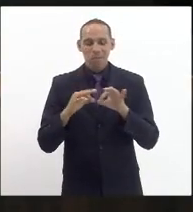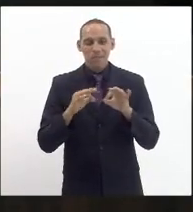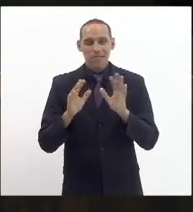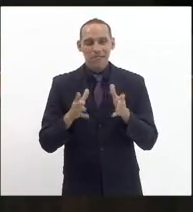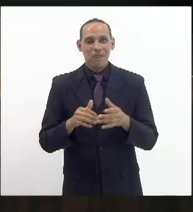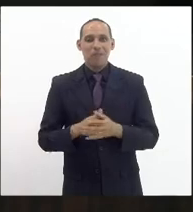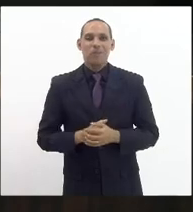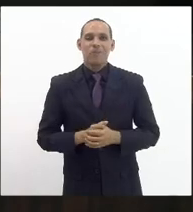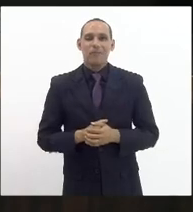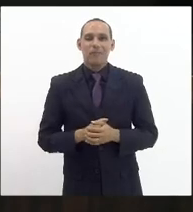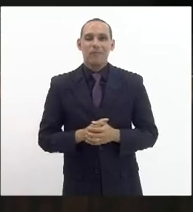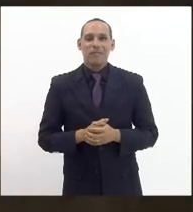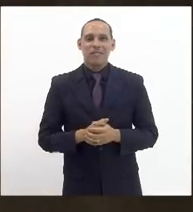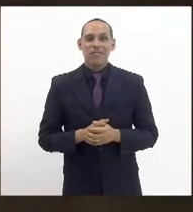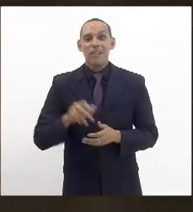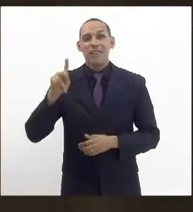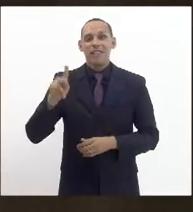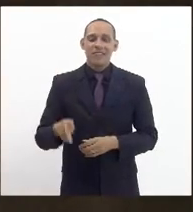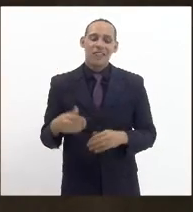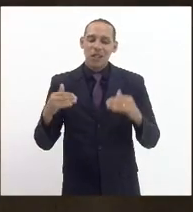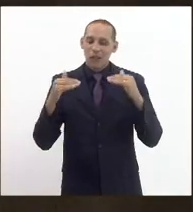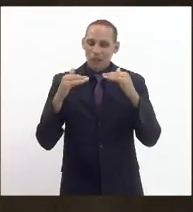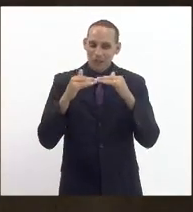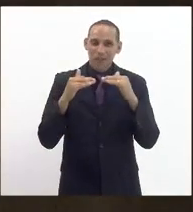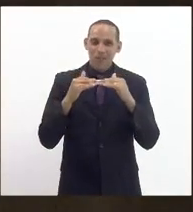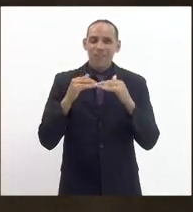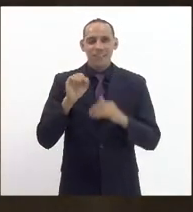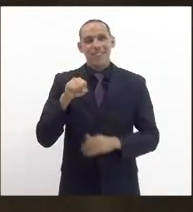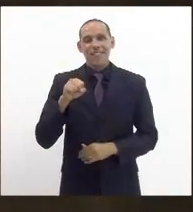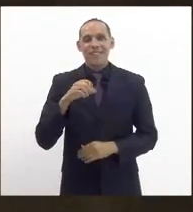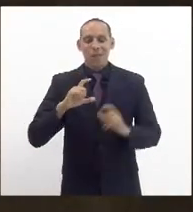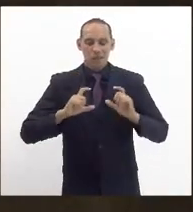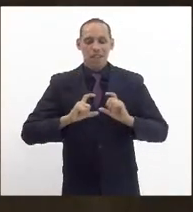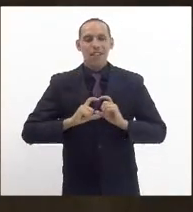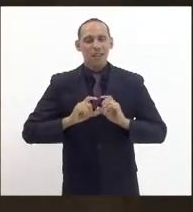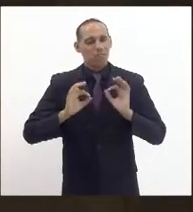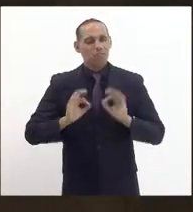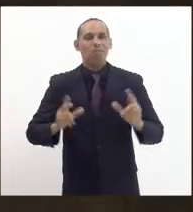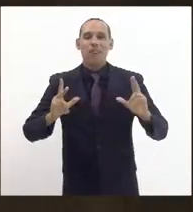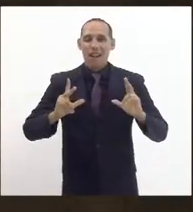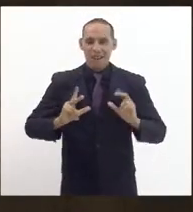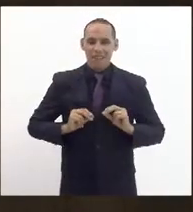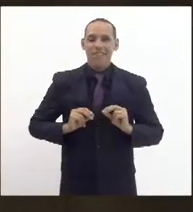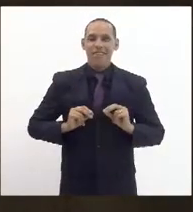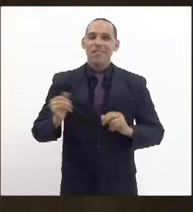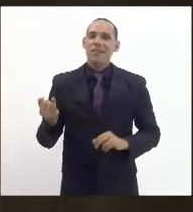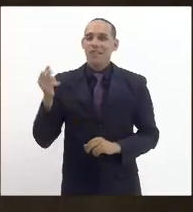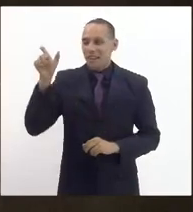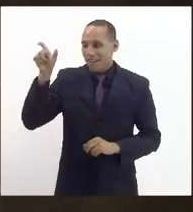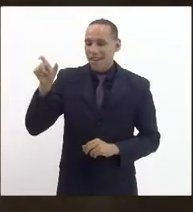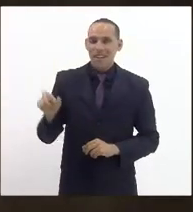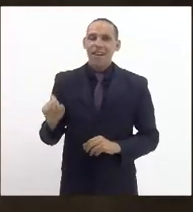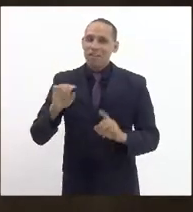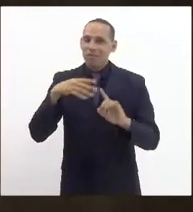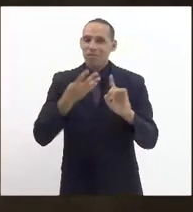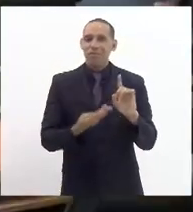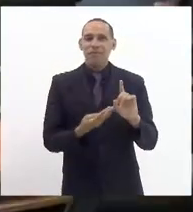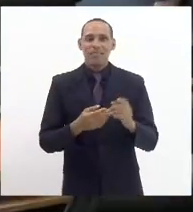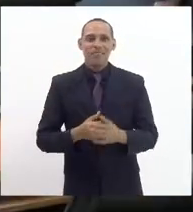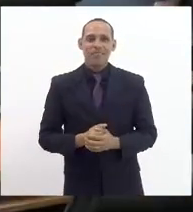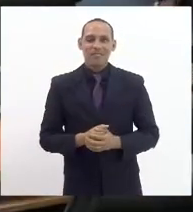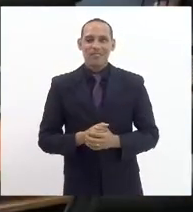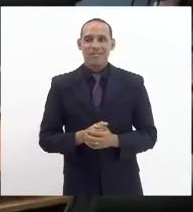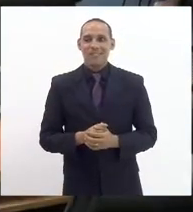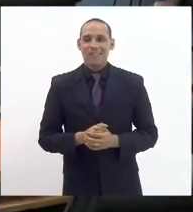faço. Presidente, eu concordo, a medalha é justa e merecida, o importante é ele ser contemplado.